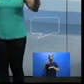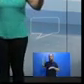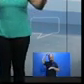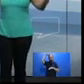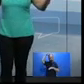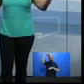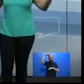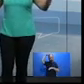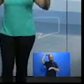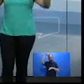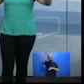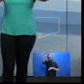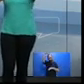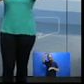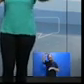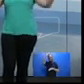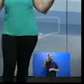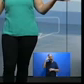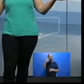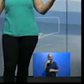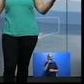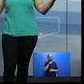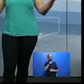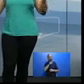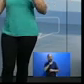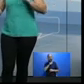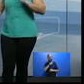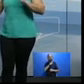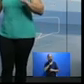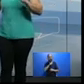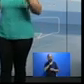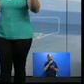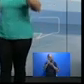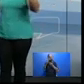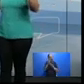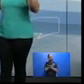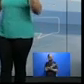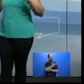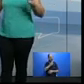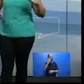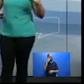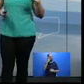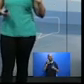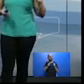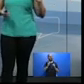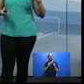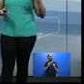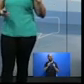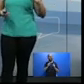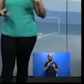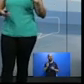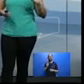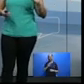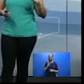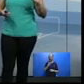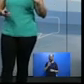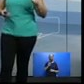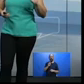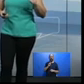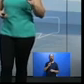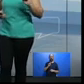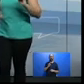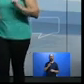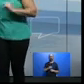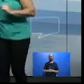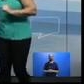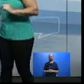Vocês estão pensando que são quem? Deus para dividir o mundo ao meio? Então, a França não aceitava esse tratado de Tordesilhas.